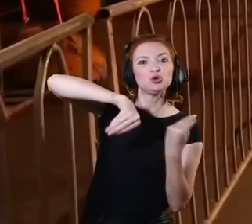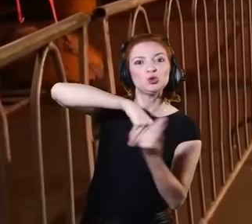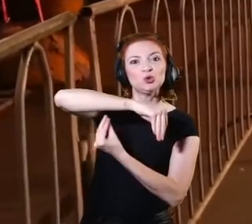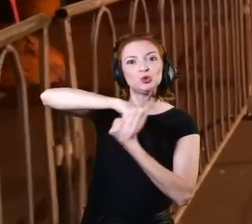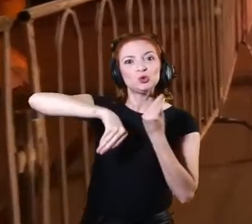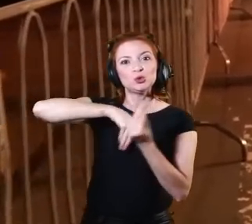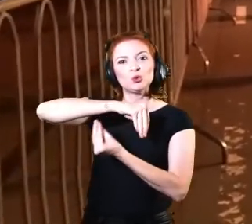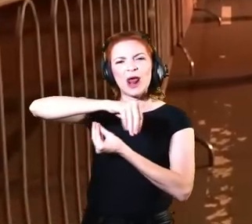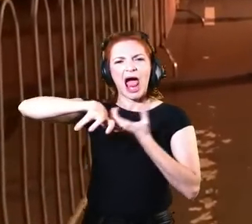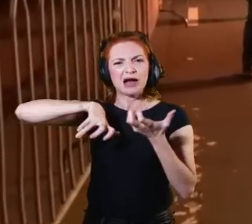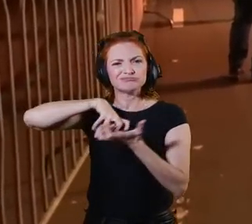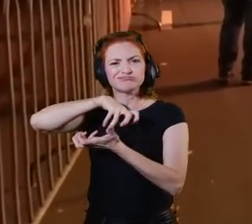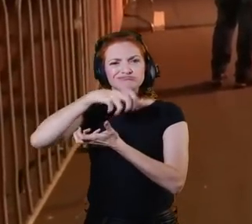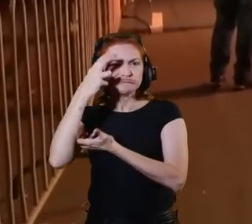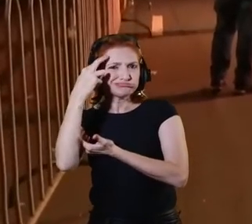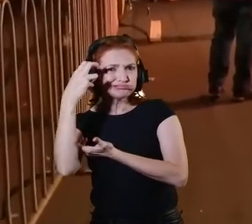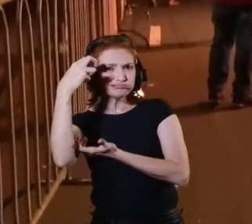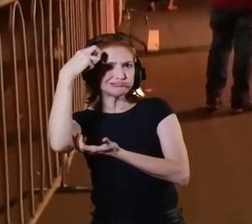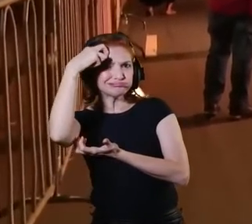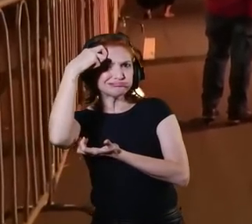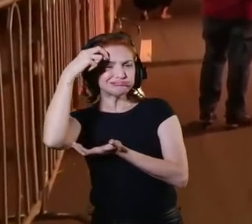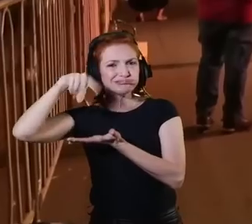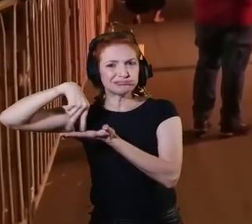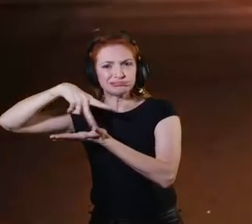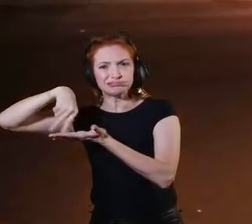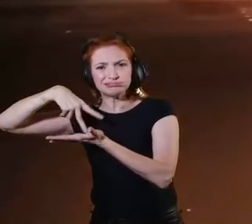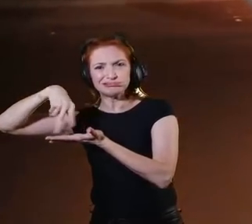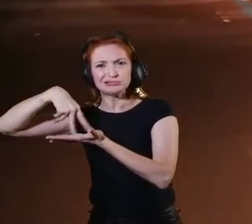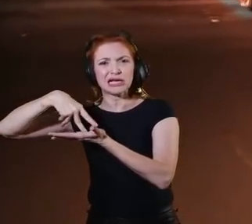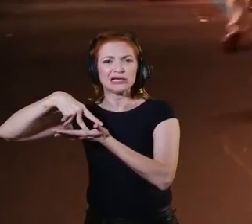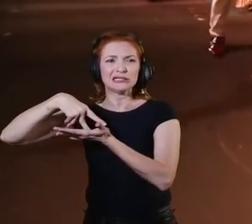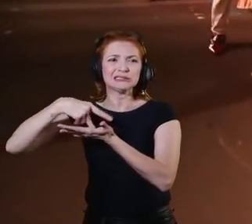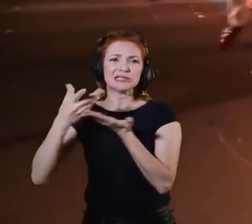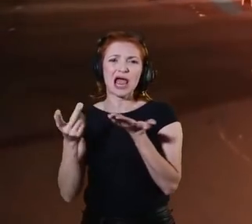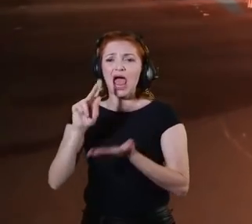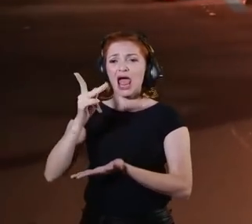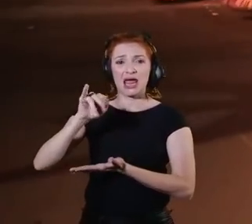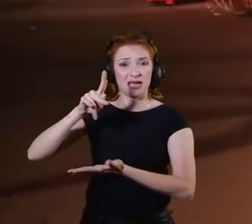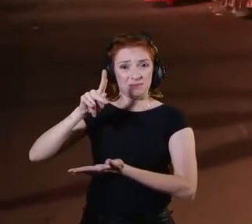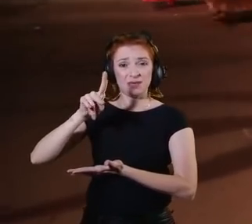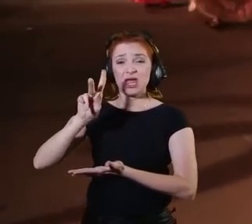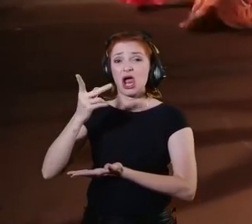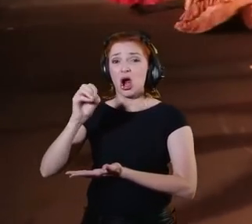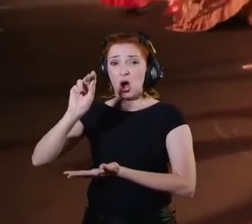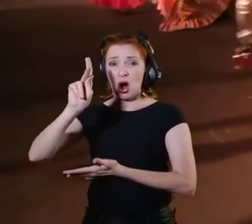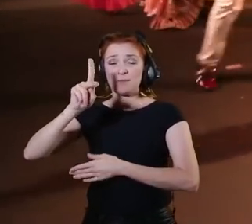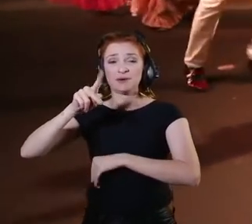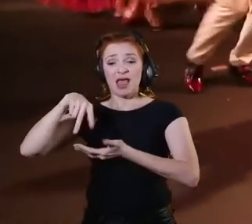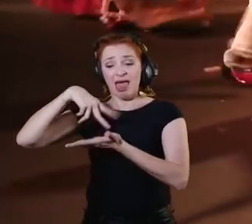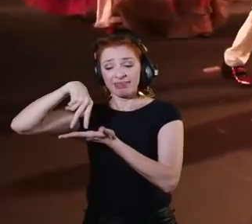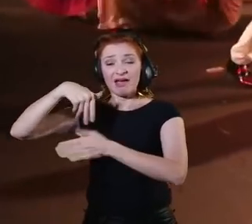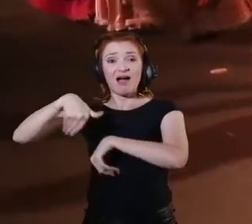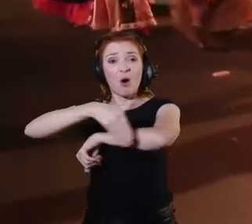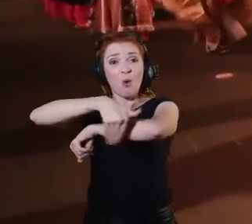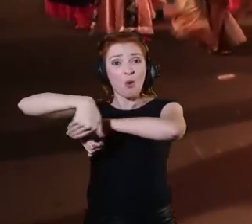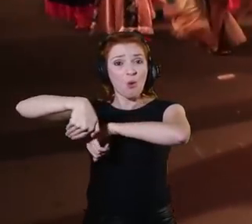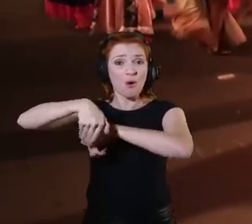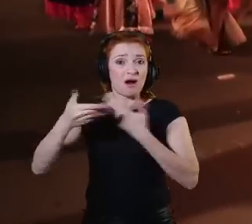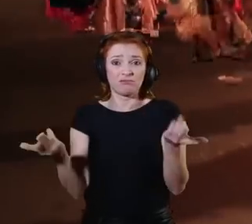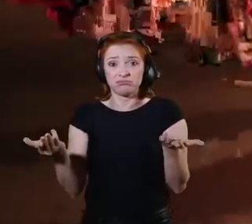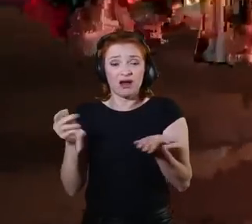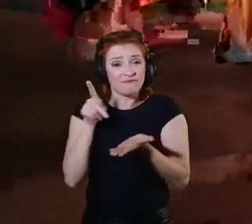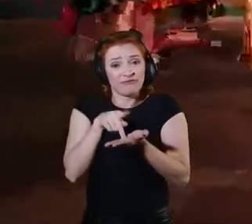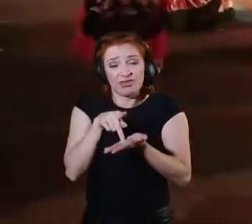arte, de culturas, de danças, de ritmos, o hip hop é uma dança de rua que faz parte da nossa realidade.